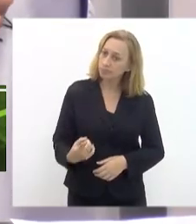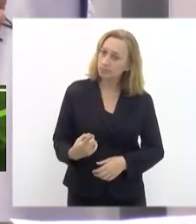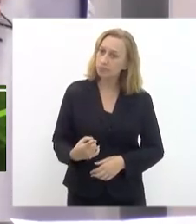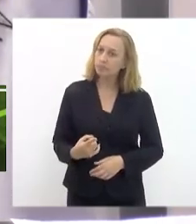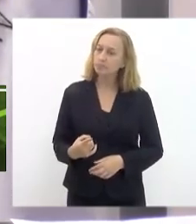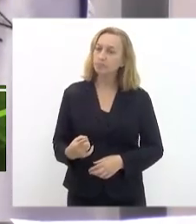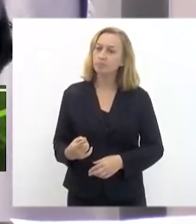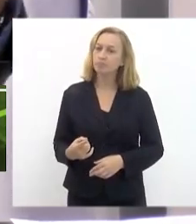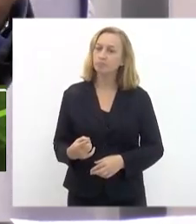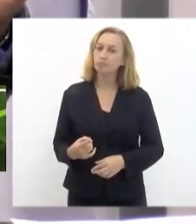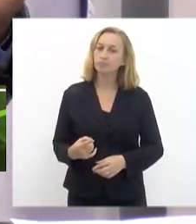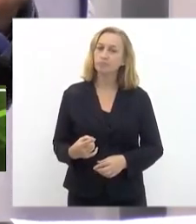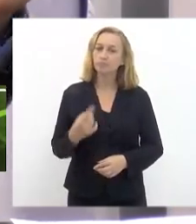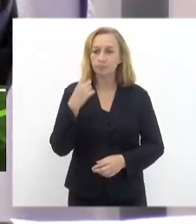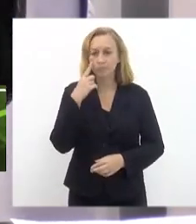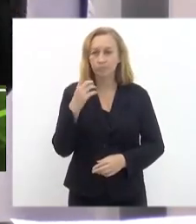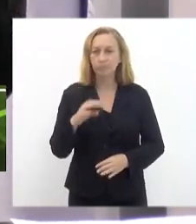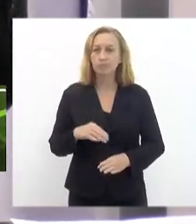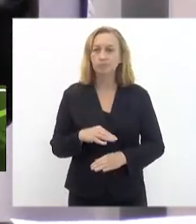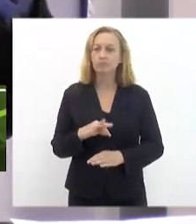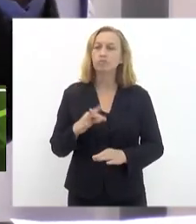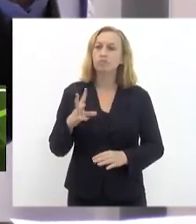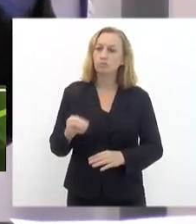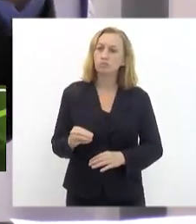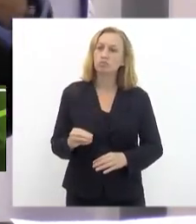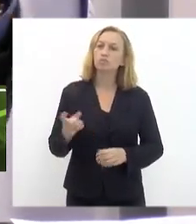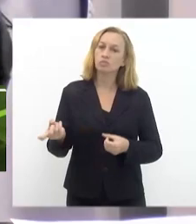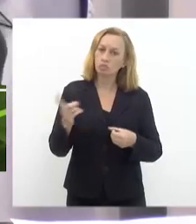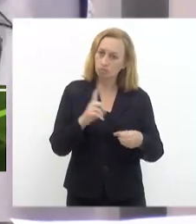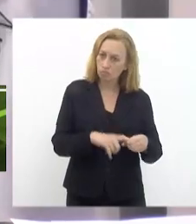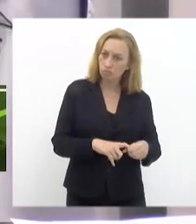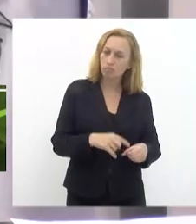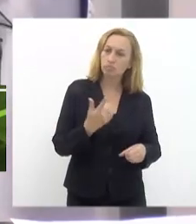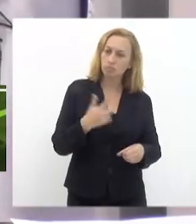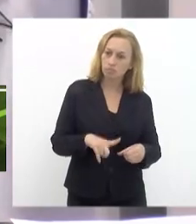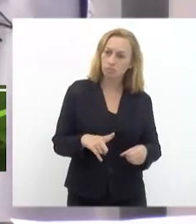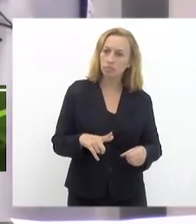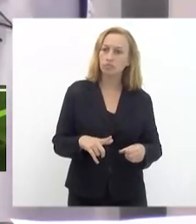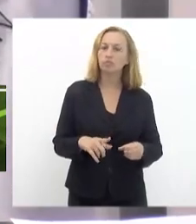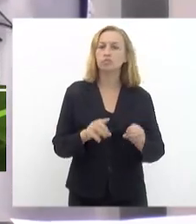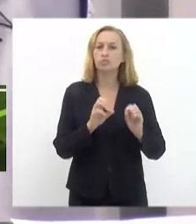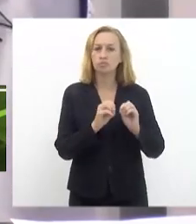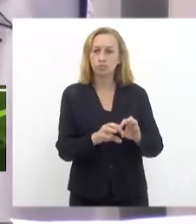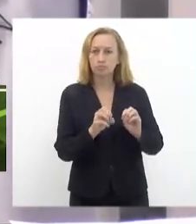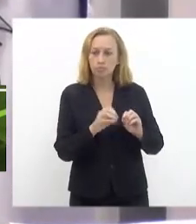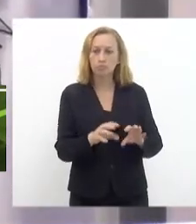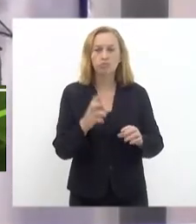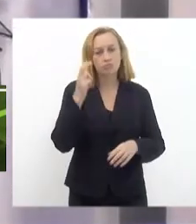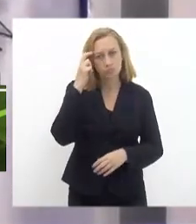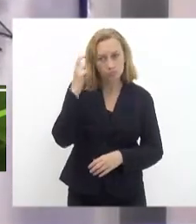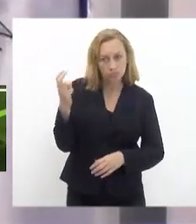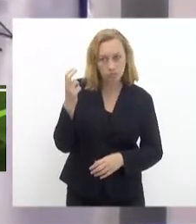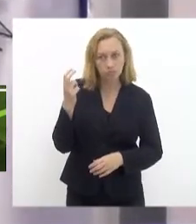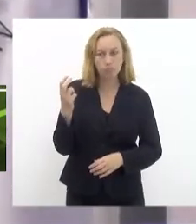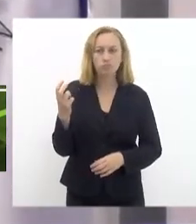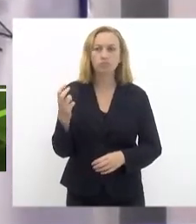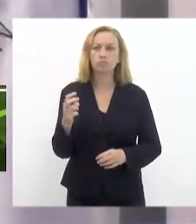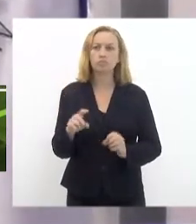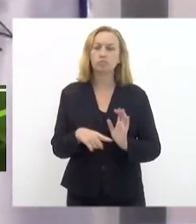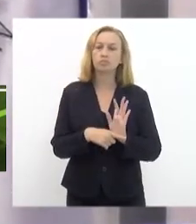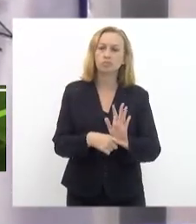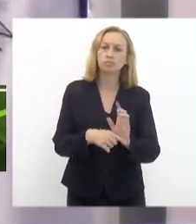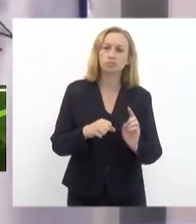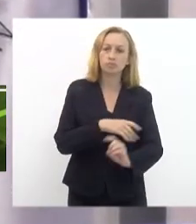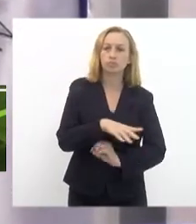que a gente correr todos os segmentos a gente vai voltar a ver aqui educação cultura Assistência Social